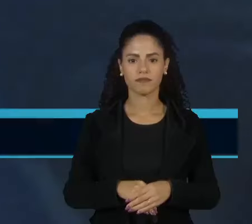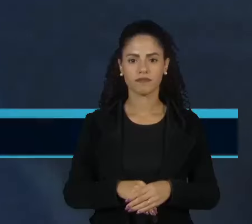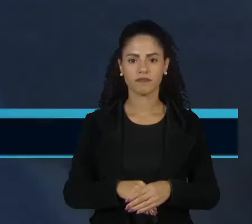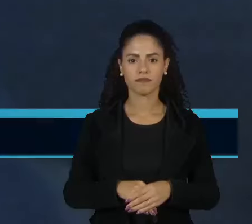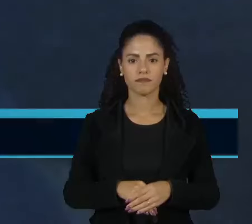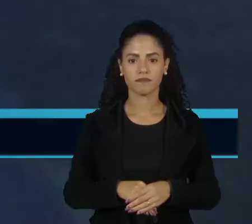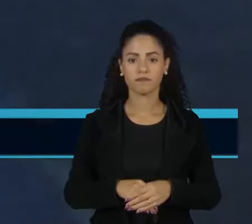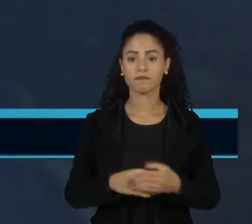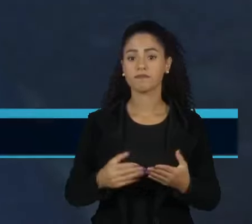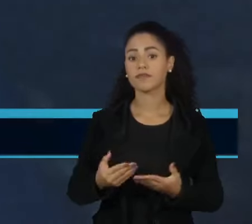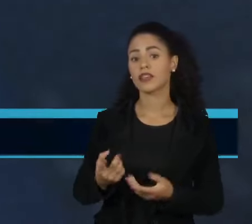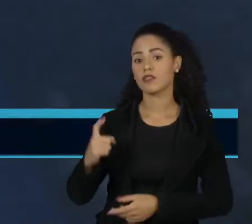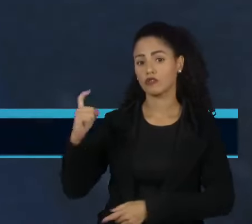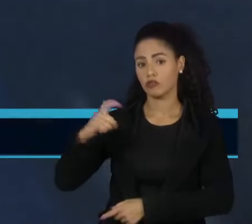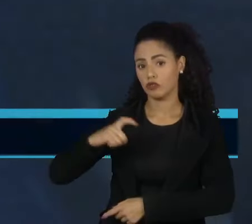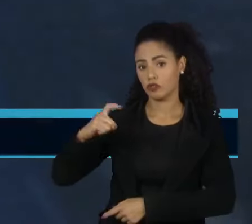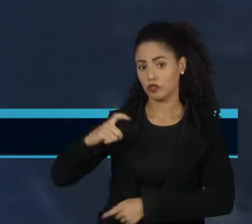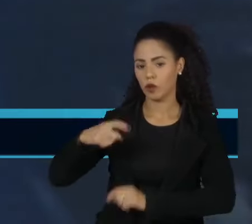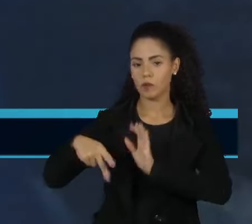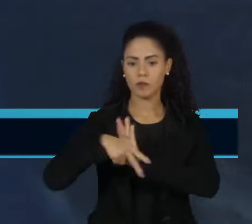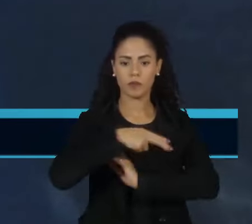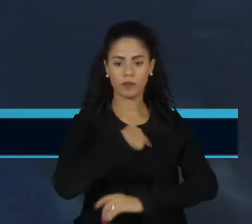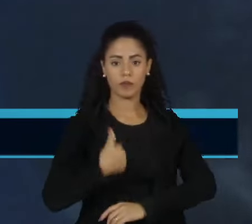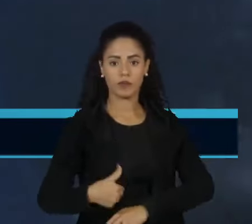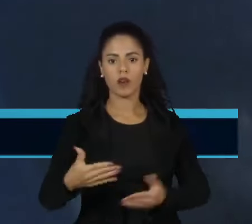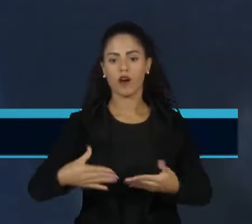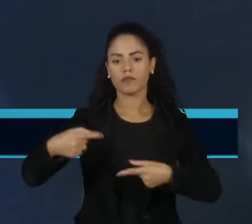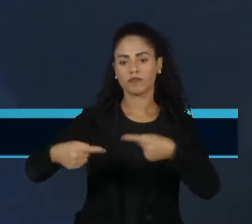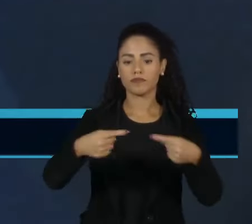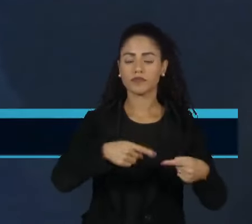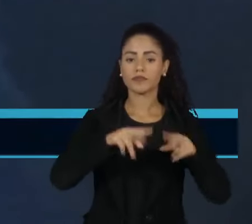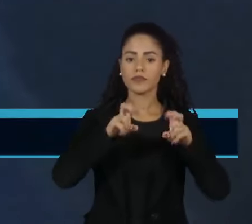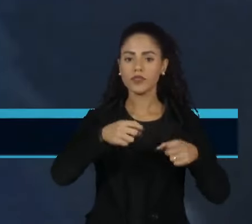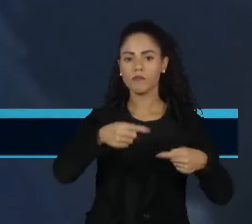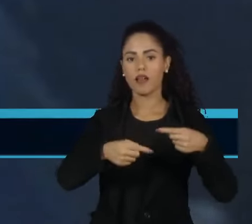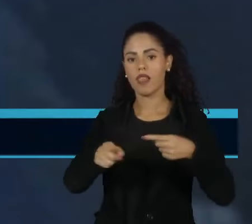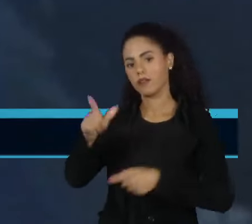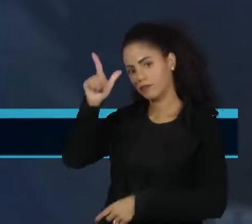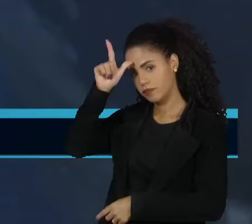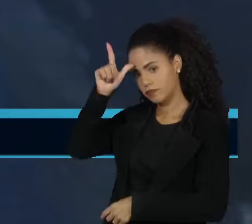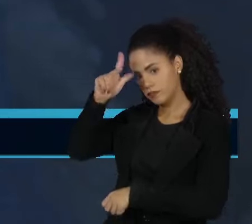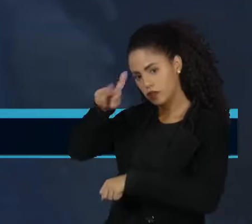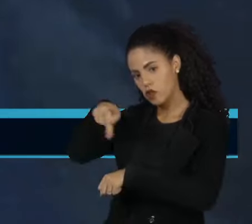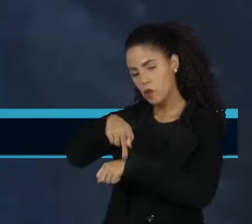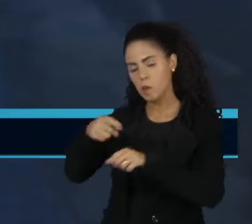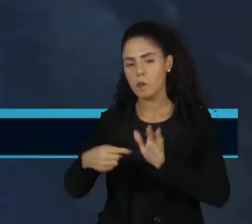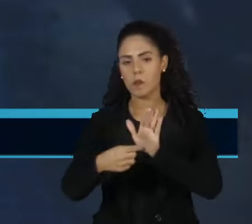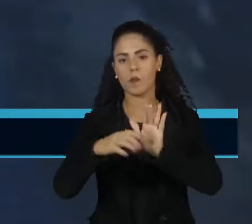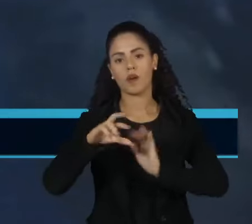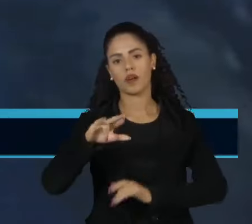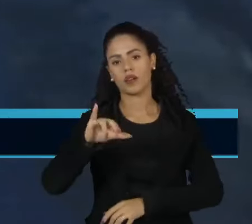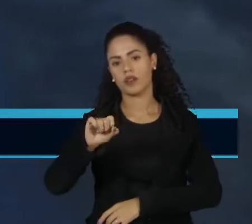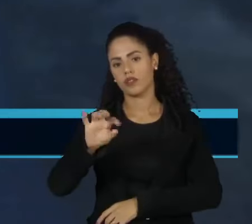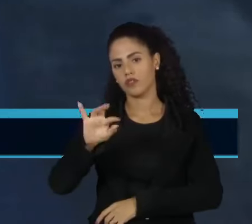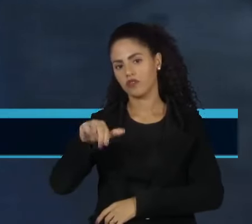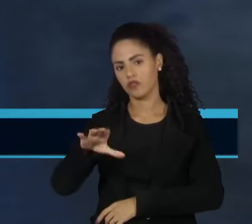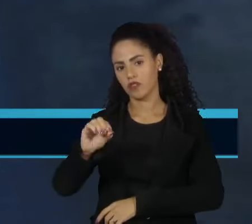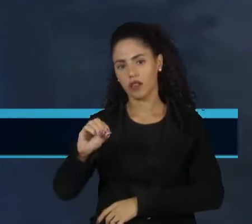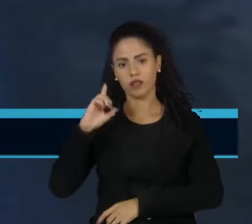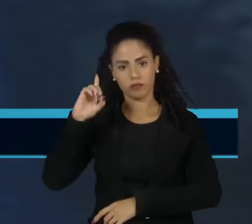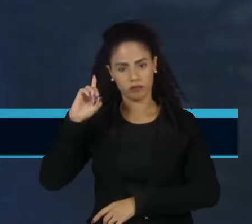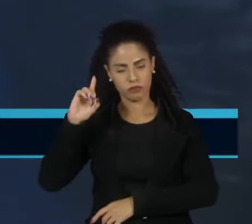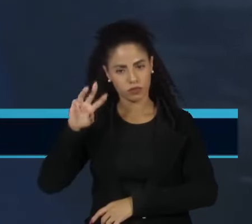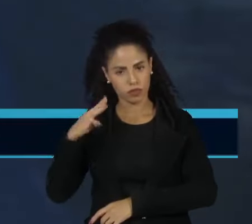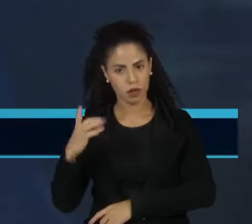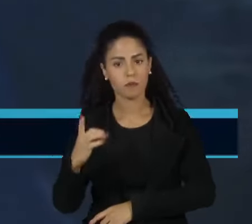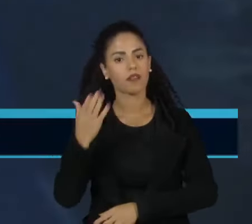a plataforma chinesa tiktok virou nova frente de disputa política na Alemanha como mostra Cristiane Ramalho correspondente da deut